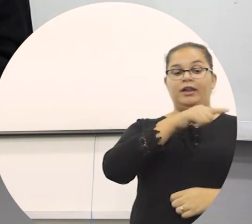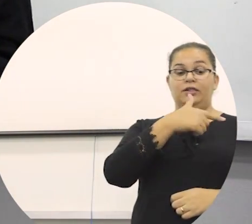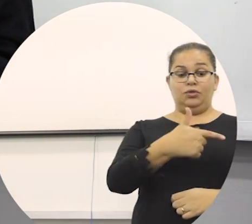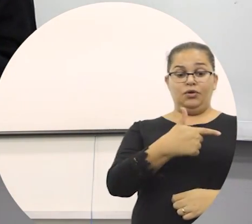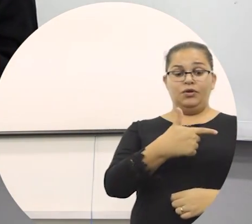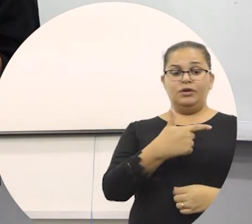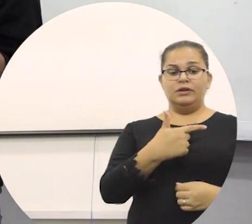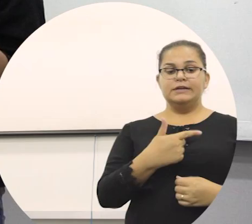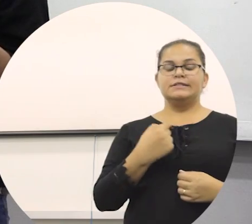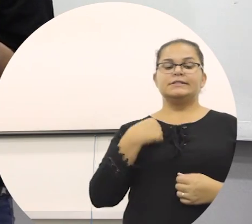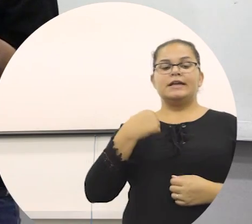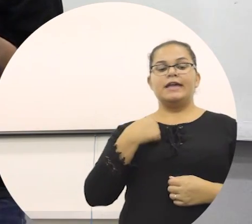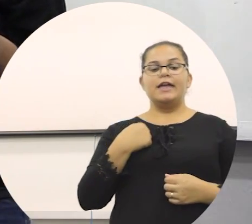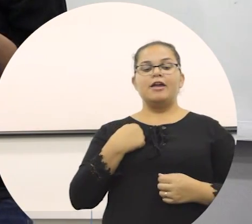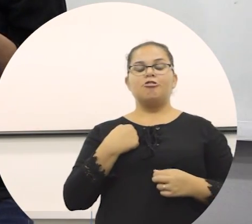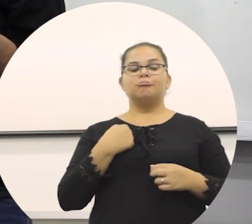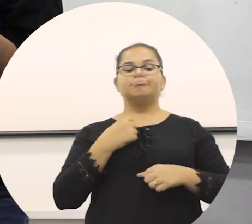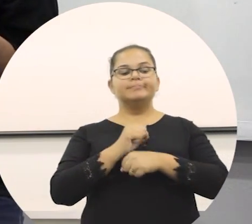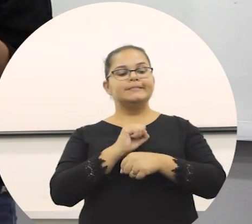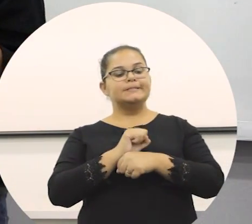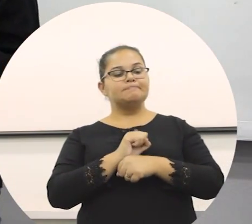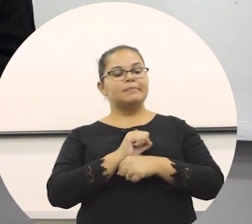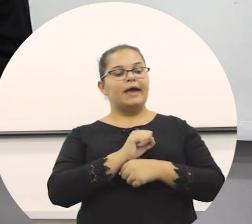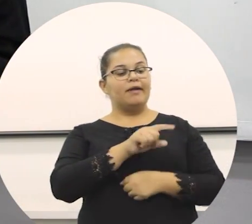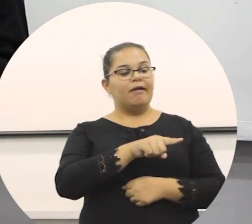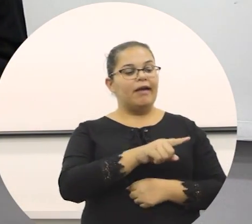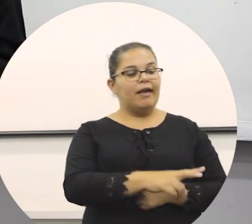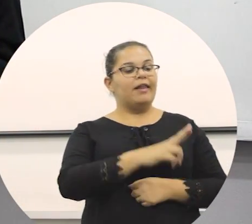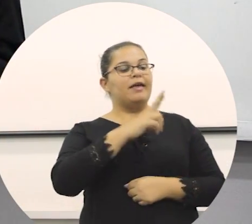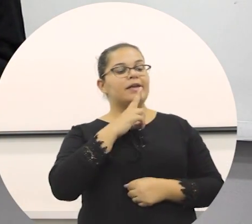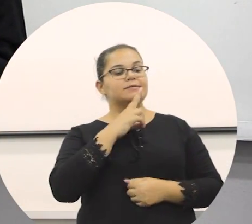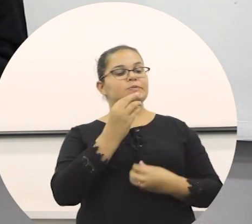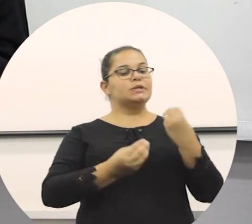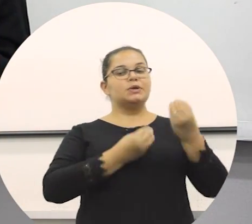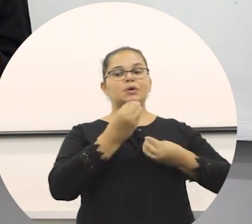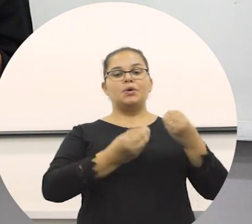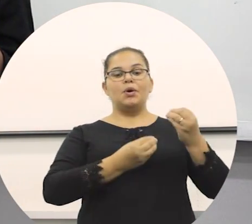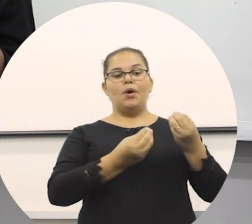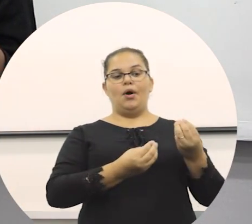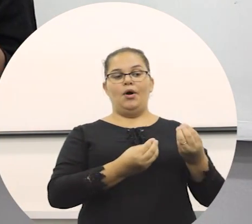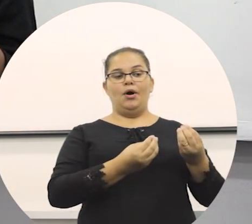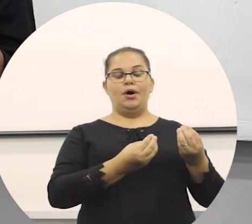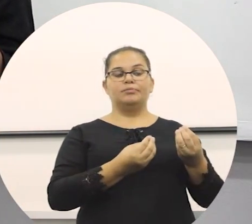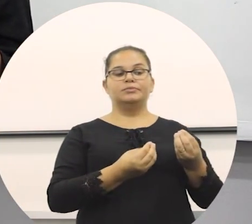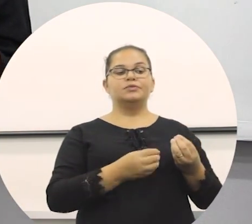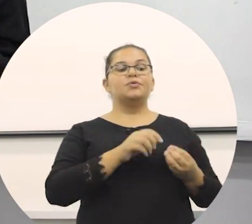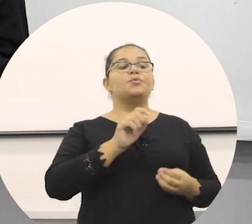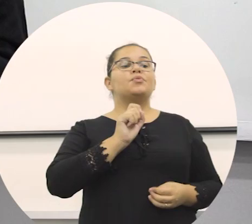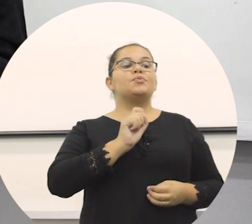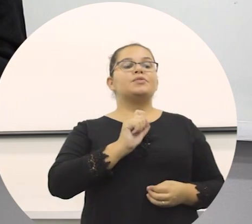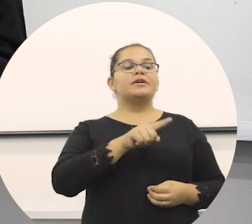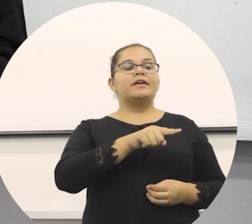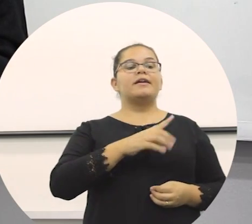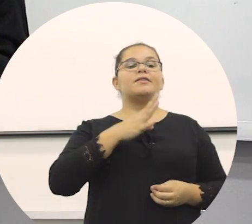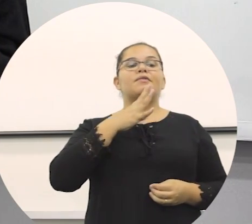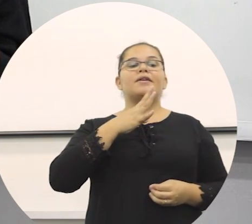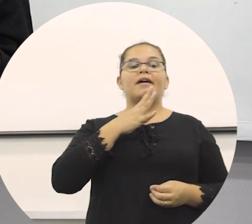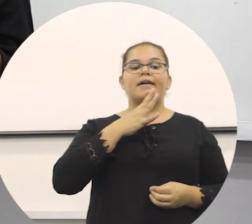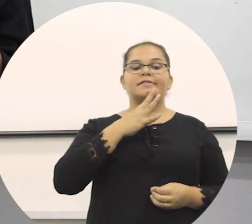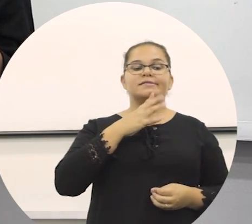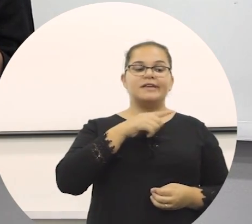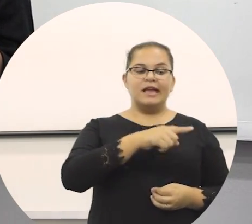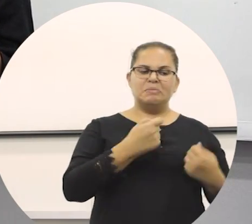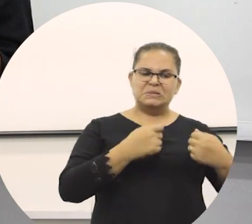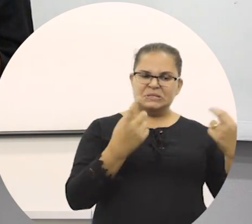minhas expectativas para aquele aluno, quando eu estou trabalhando o gênero, ele vai produzir igual o ouvinte? Então, para a